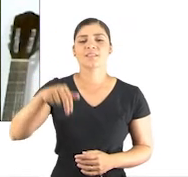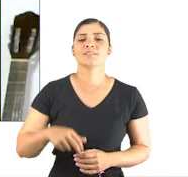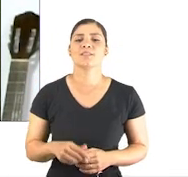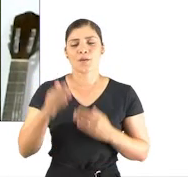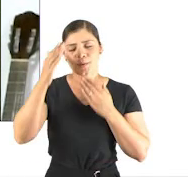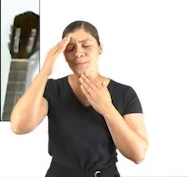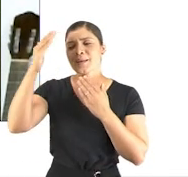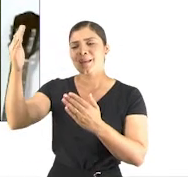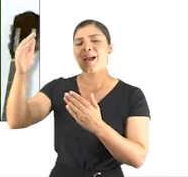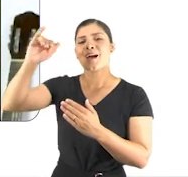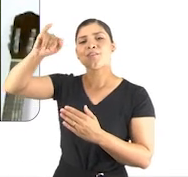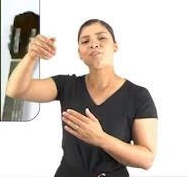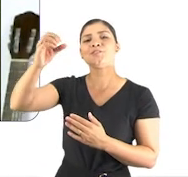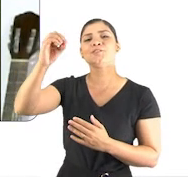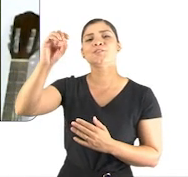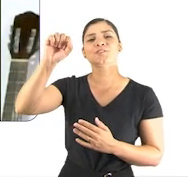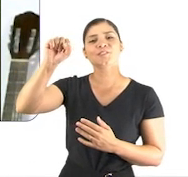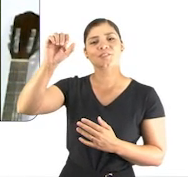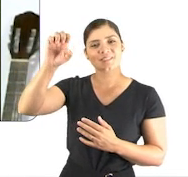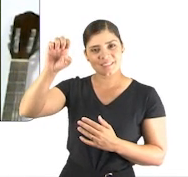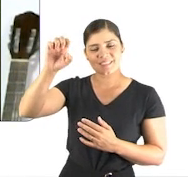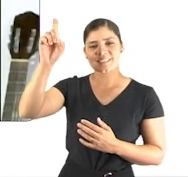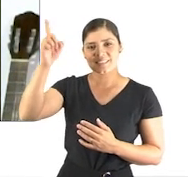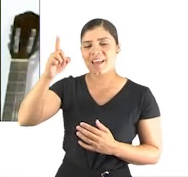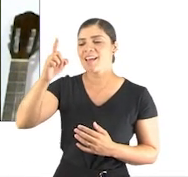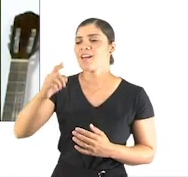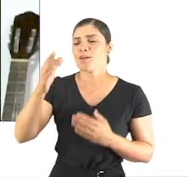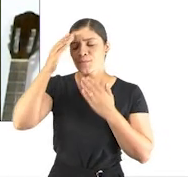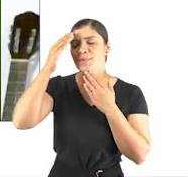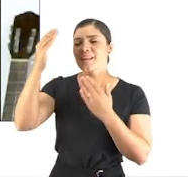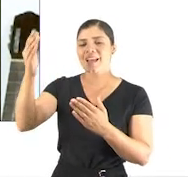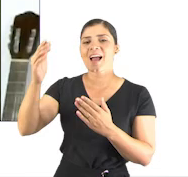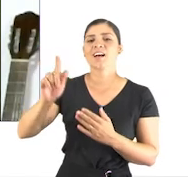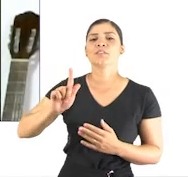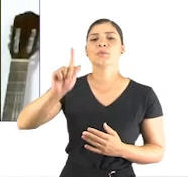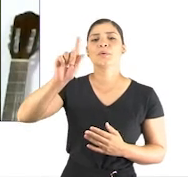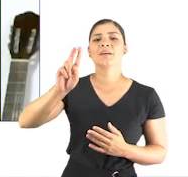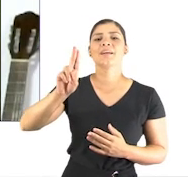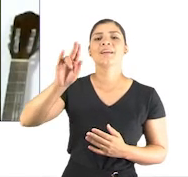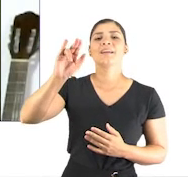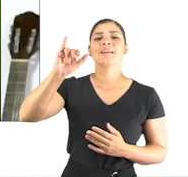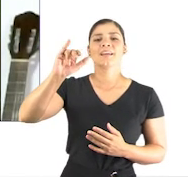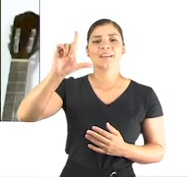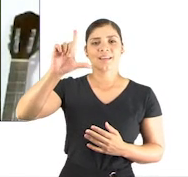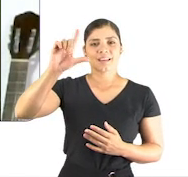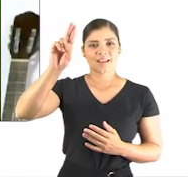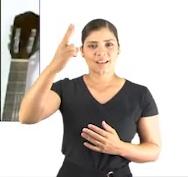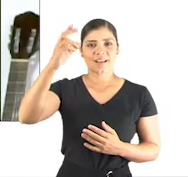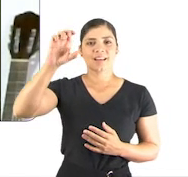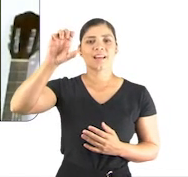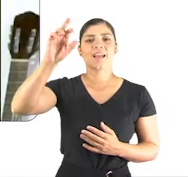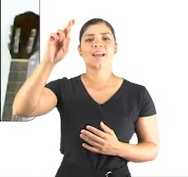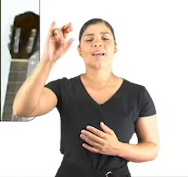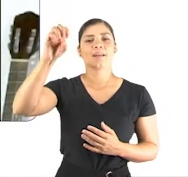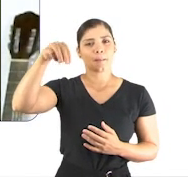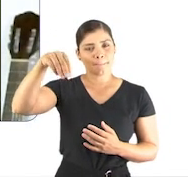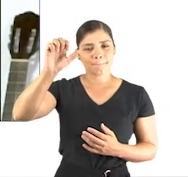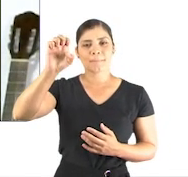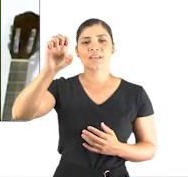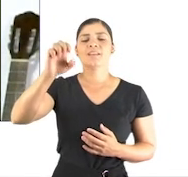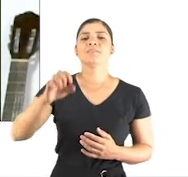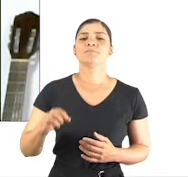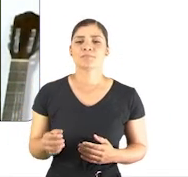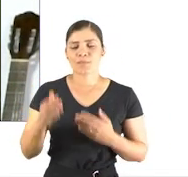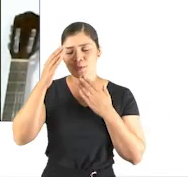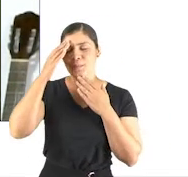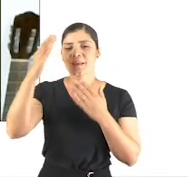explicação aí de como funciona, né? Obrigado, Guilherme, por trazer o seu sentimento de como foi da tua parte esse desenvolvimento